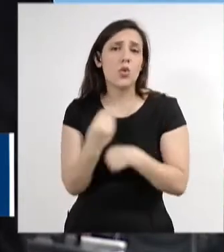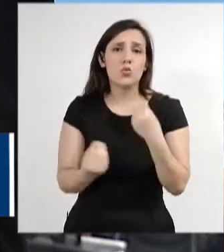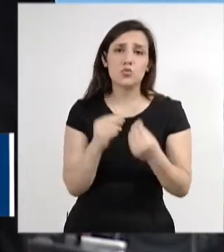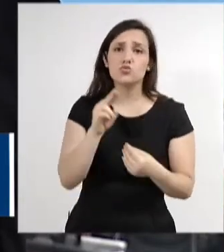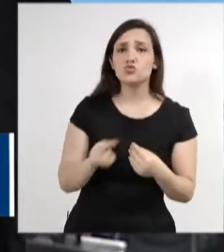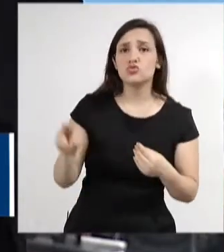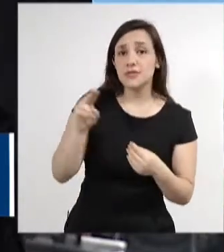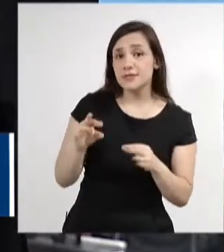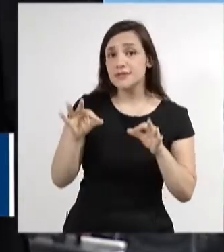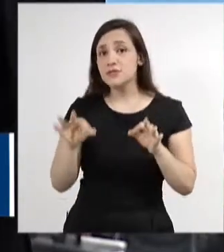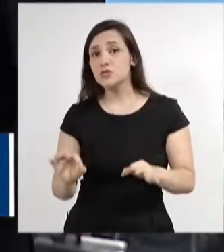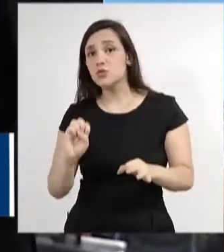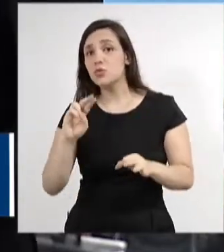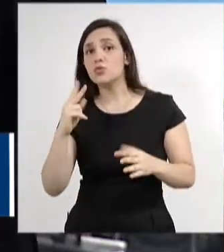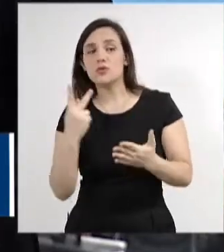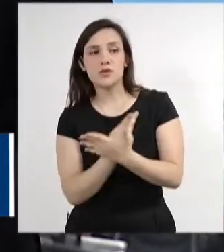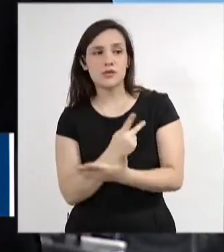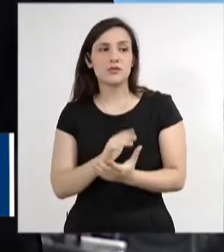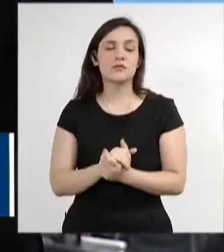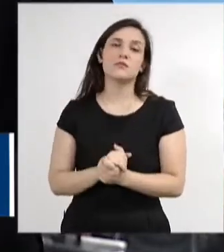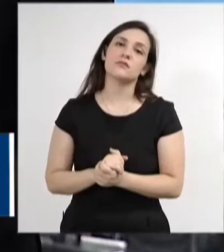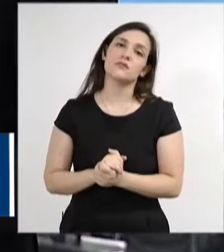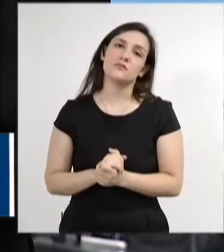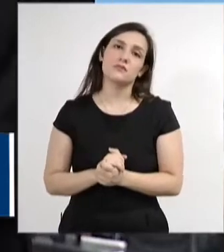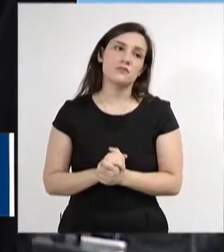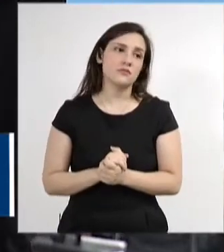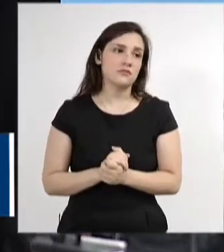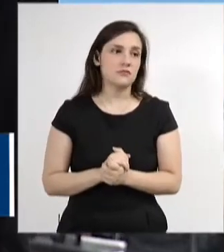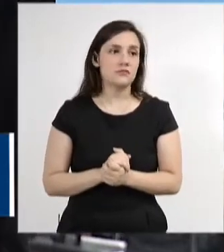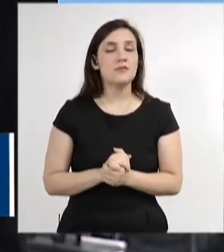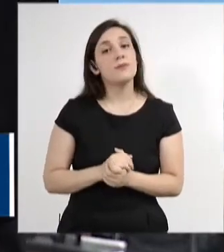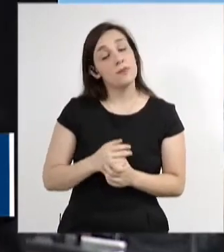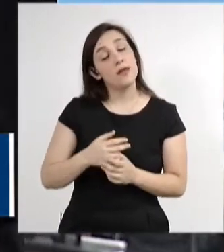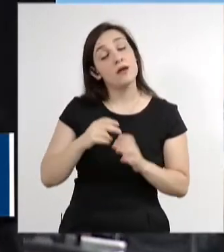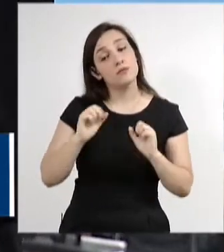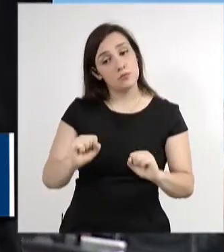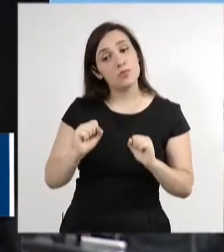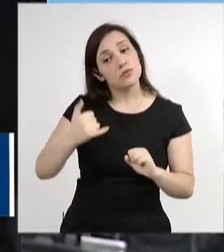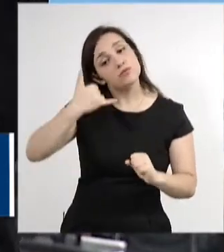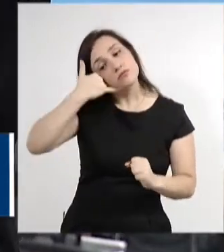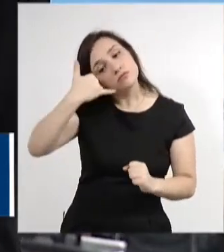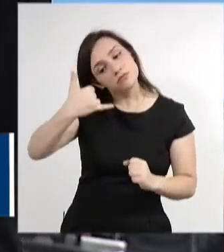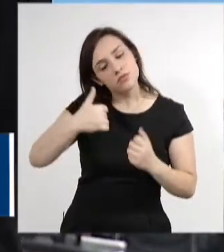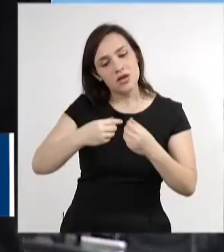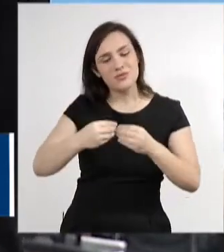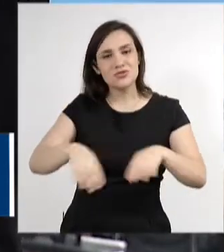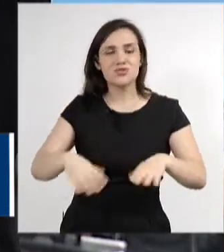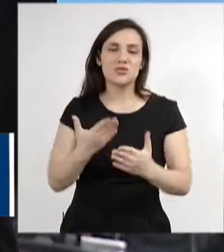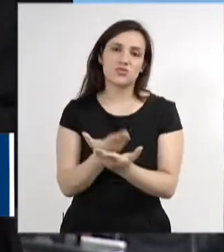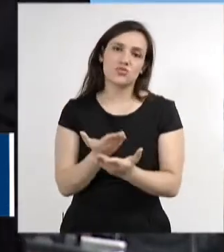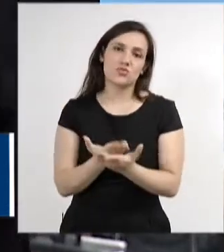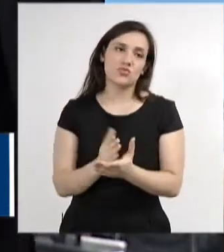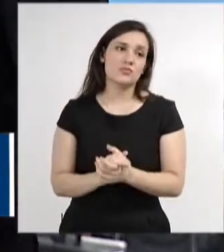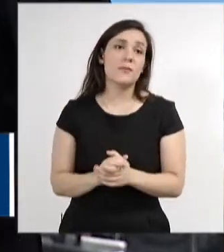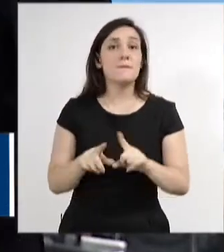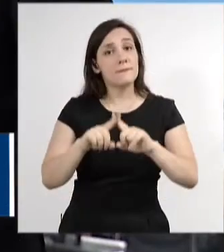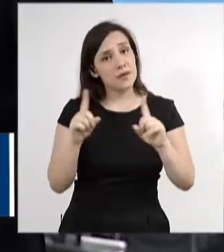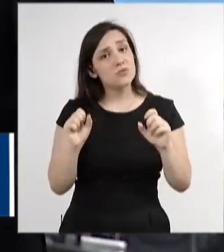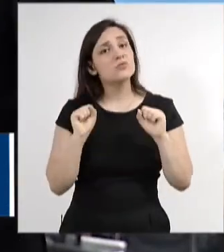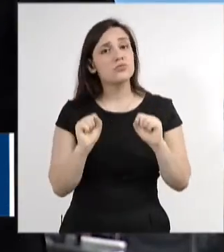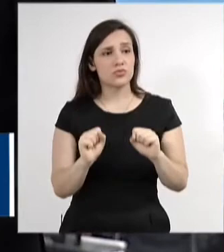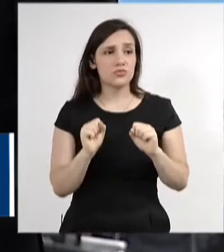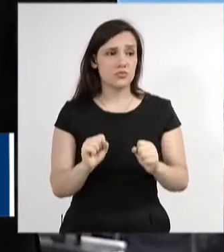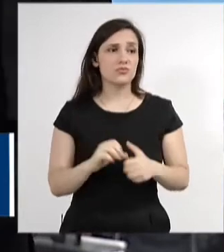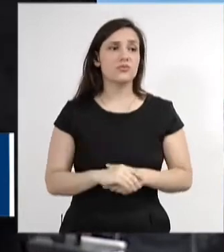celular dentro de sala de aula acaba prejudicando o ensino-aprendizagem, né? Em alguns casos, pode também ser